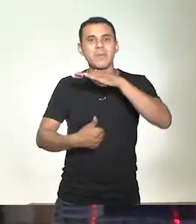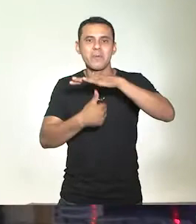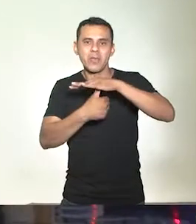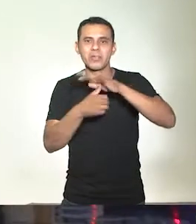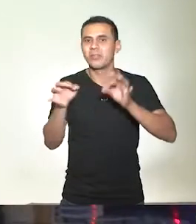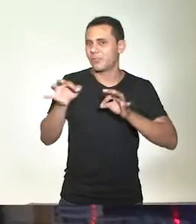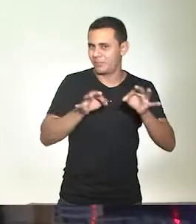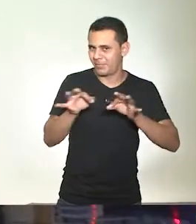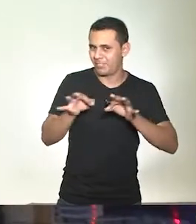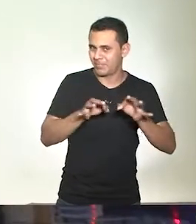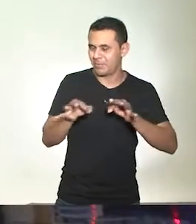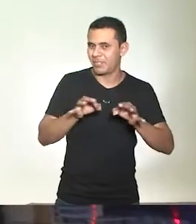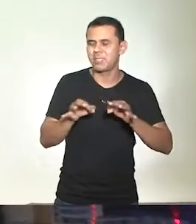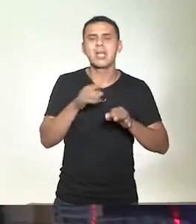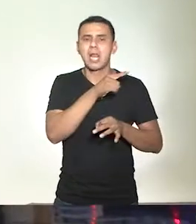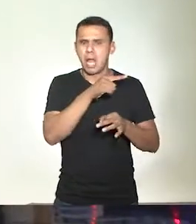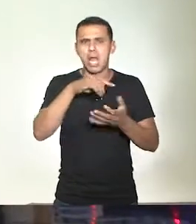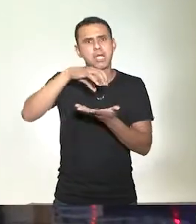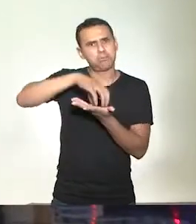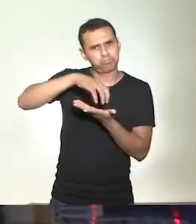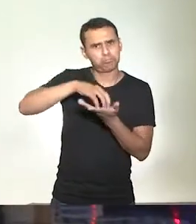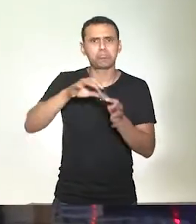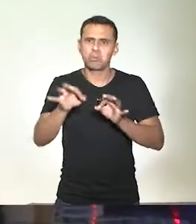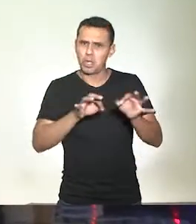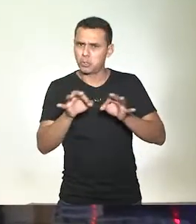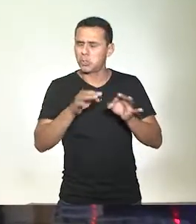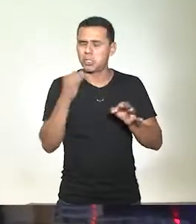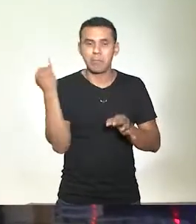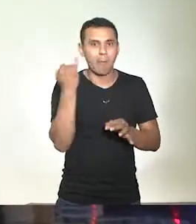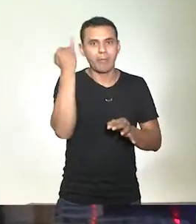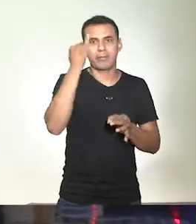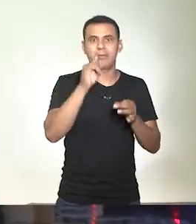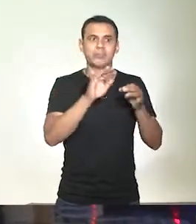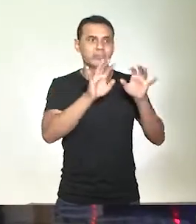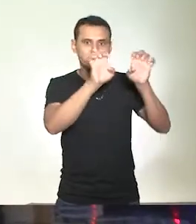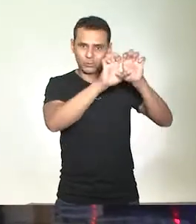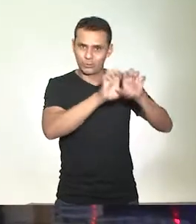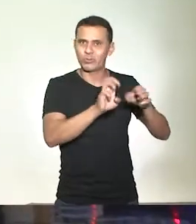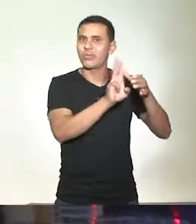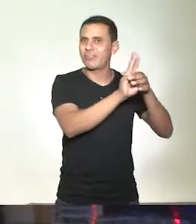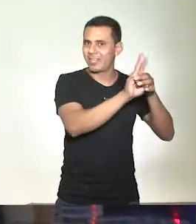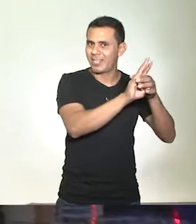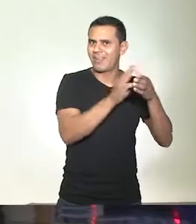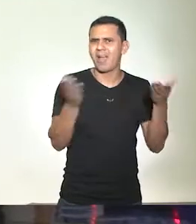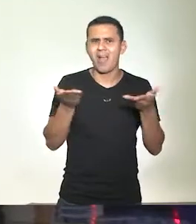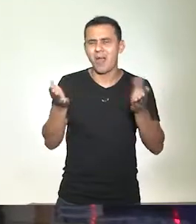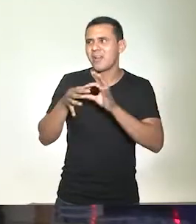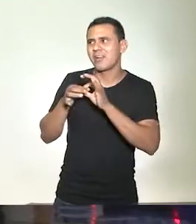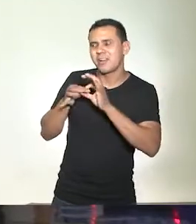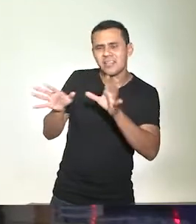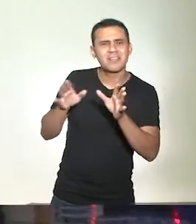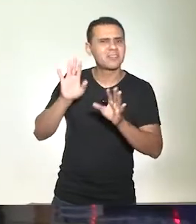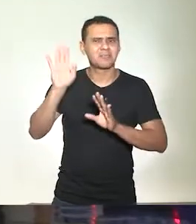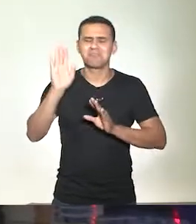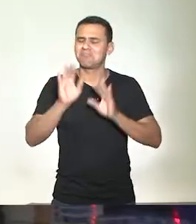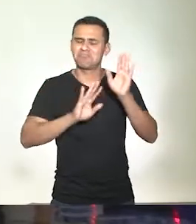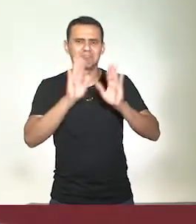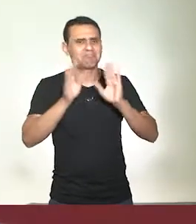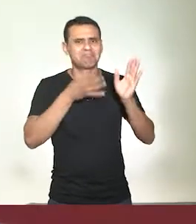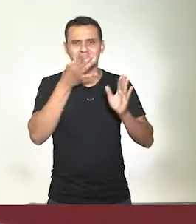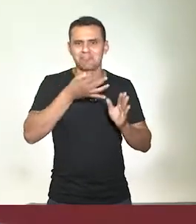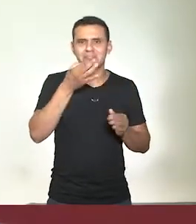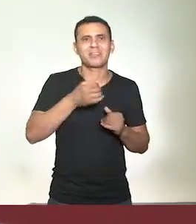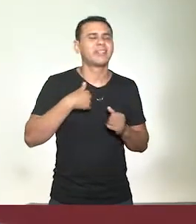pró-reitor de planejamento que é uma pró-reitoria a chave na estrutura da UFRR e das espaço aberto para suas considerações